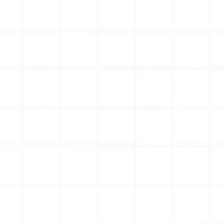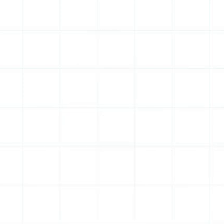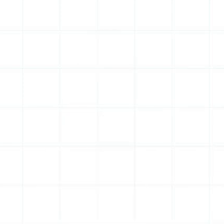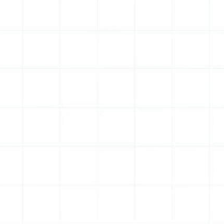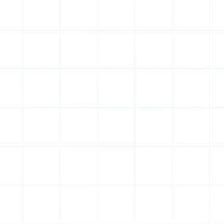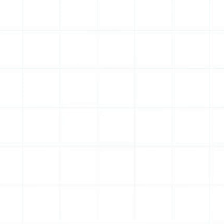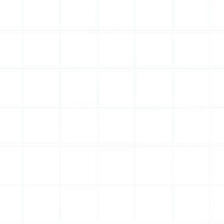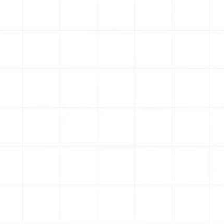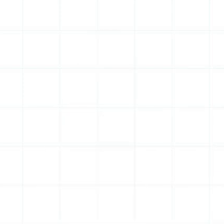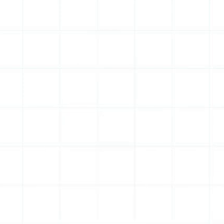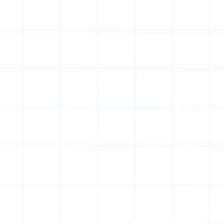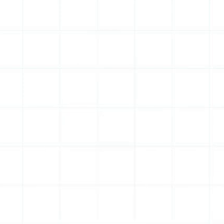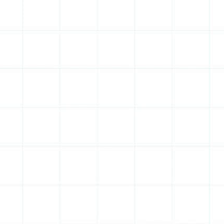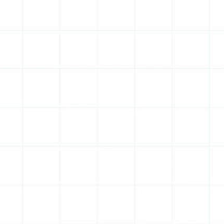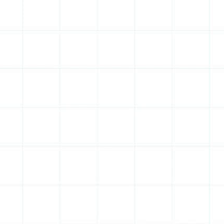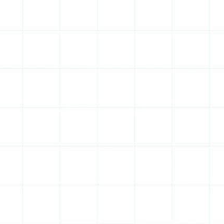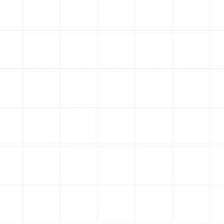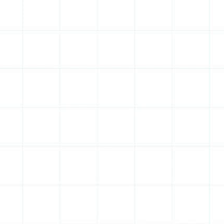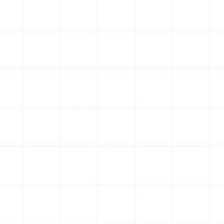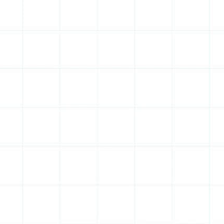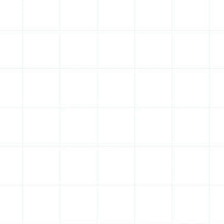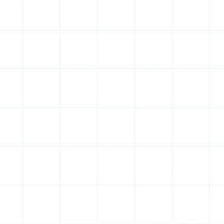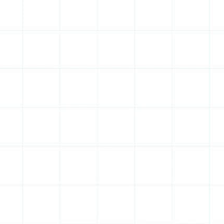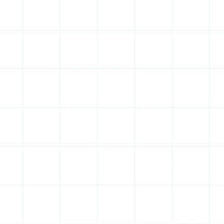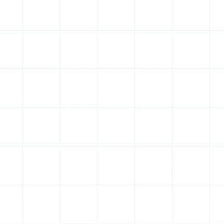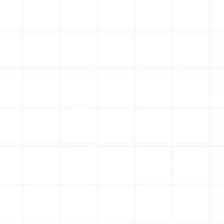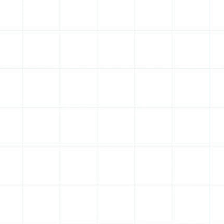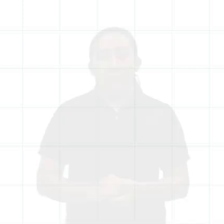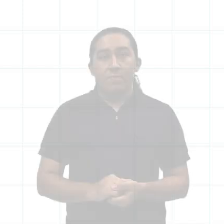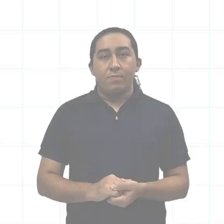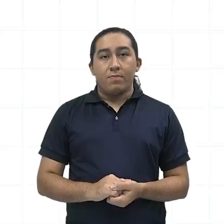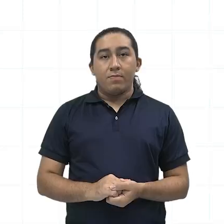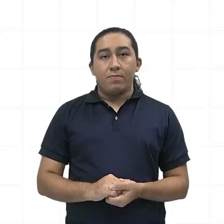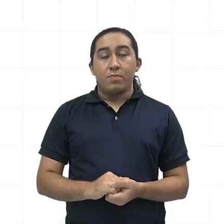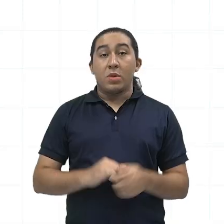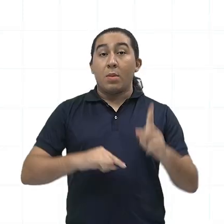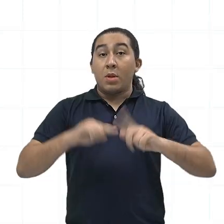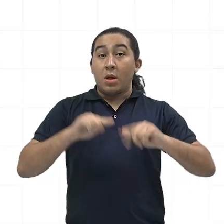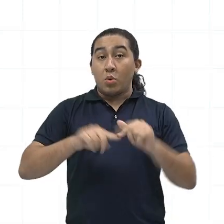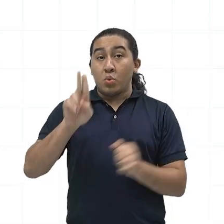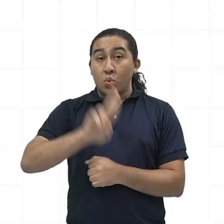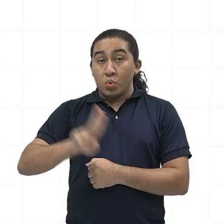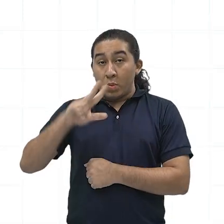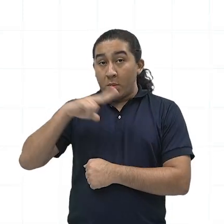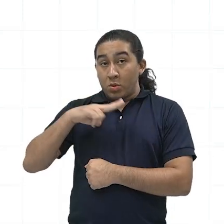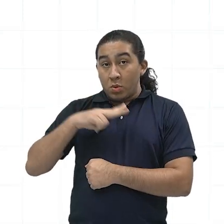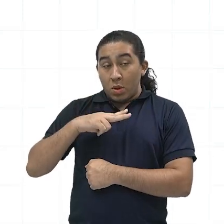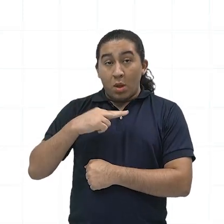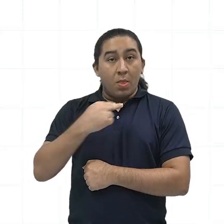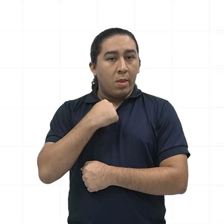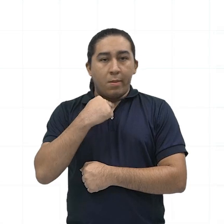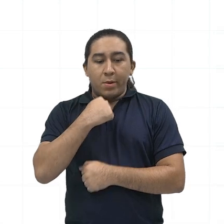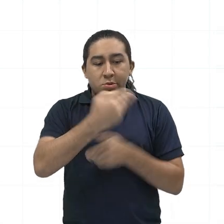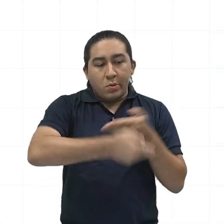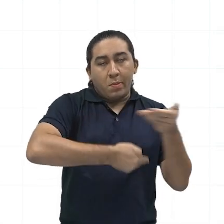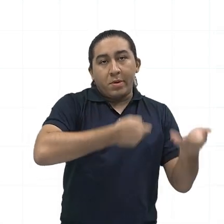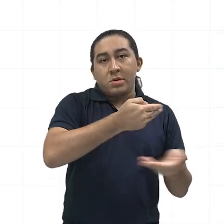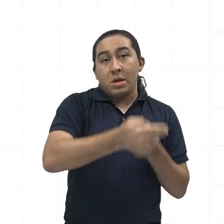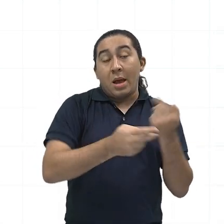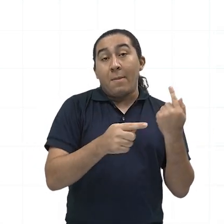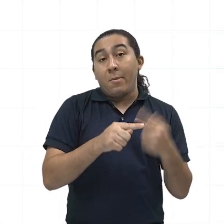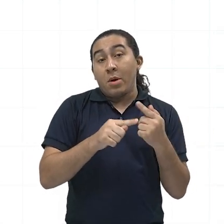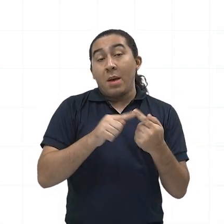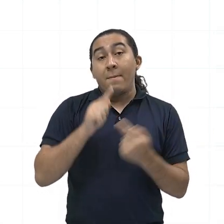ser compartilhados, né? Uma vez que contaminados, eles podem transmitir também para a pessoa o